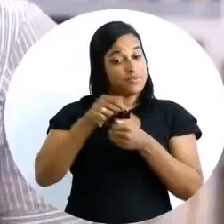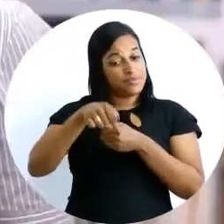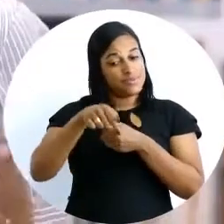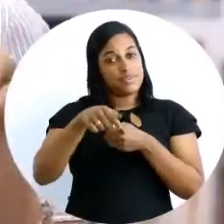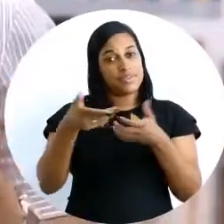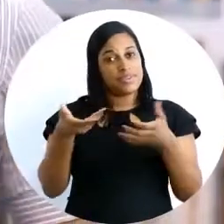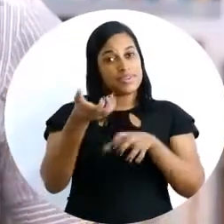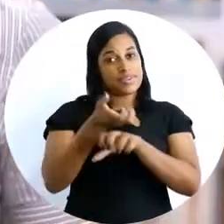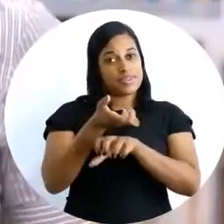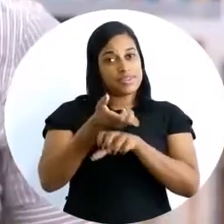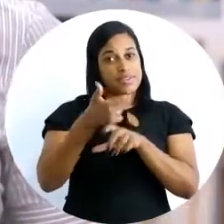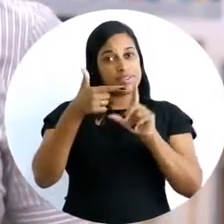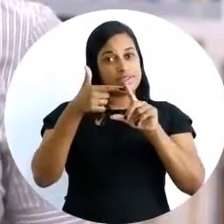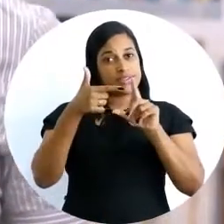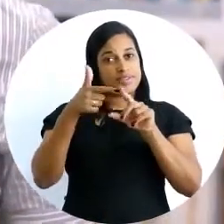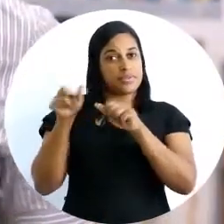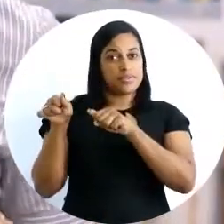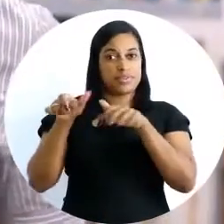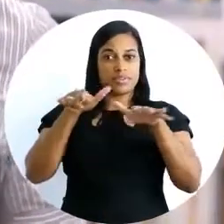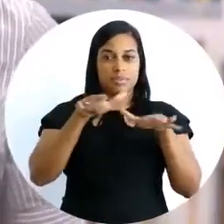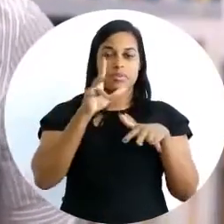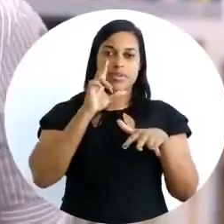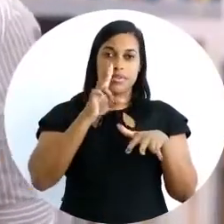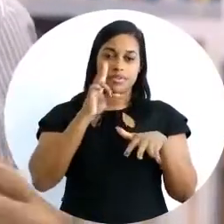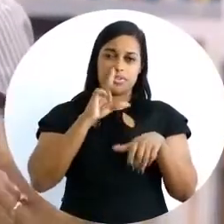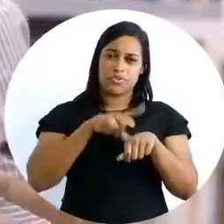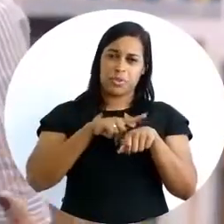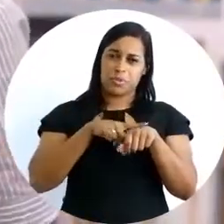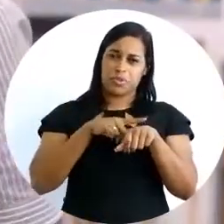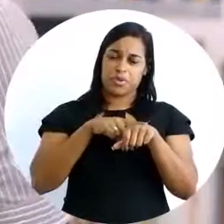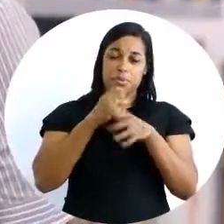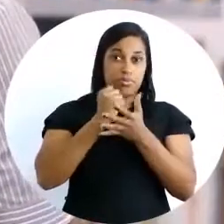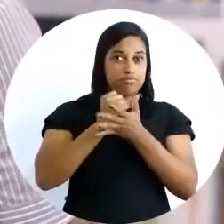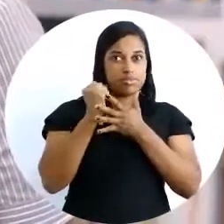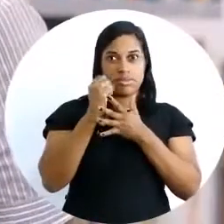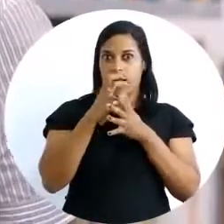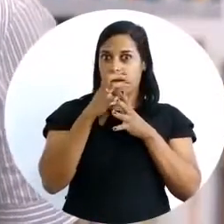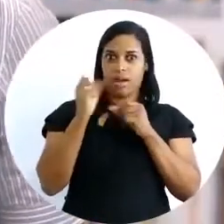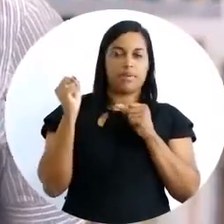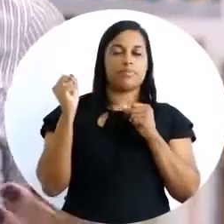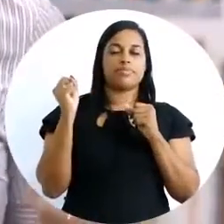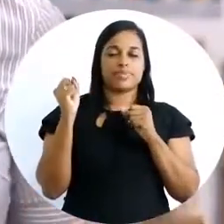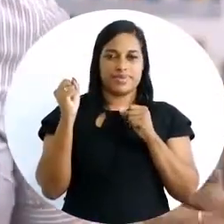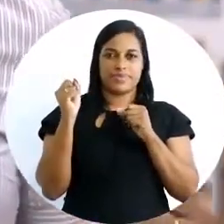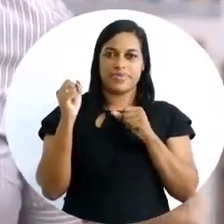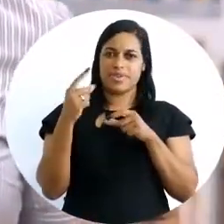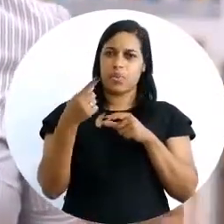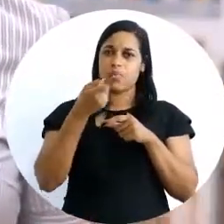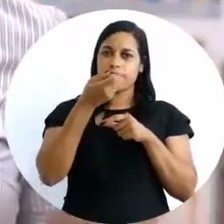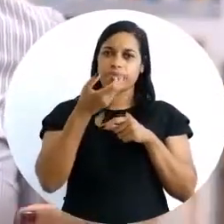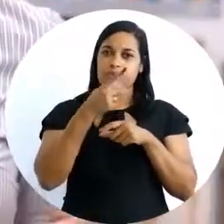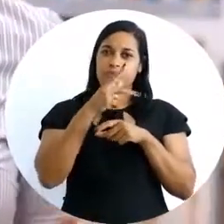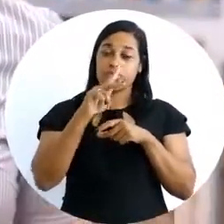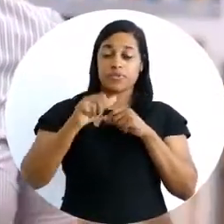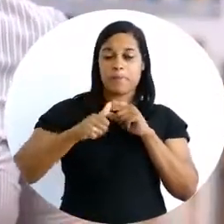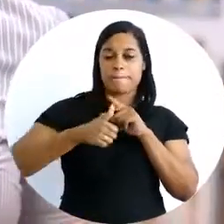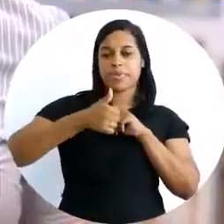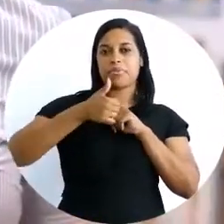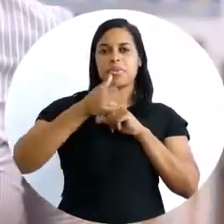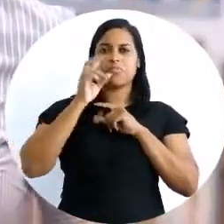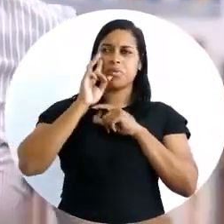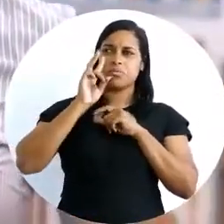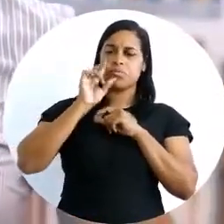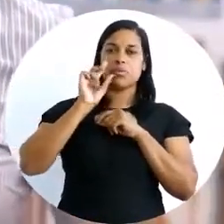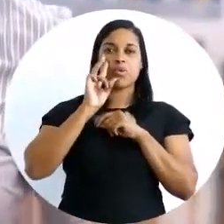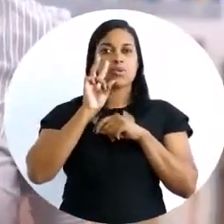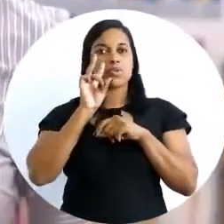Aqui, já estamos na nossa segunda semana, veja só como o tempo passa super rápido. E eu convido você primeiro para relembrar